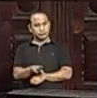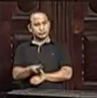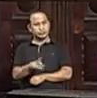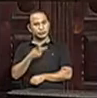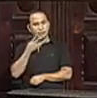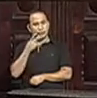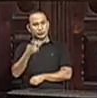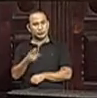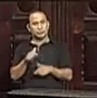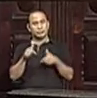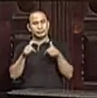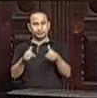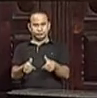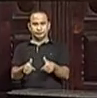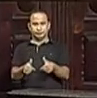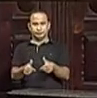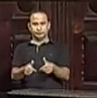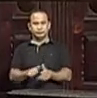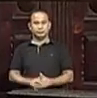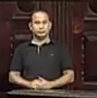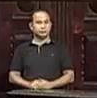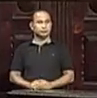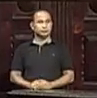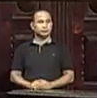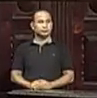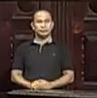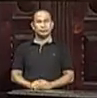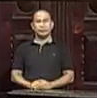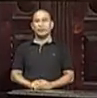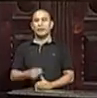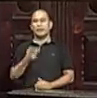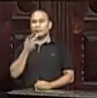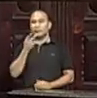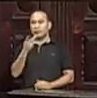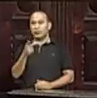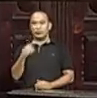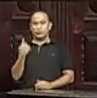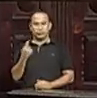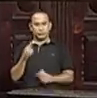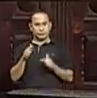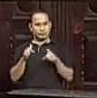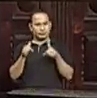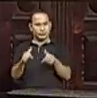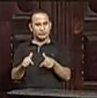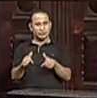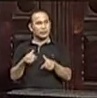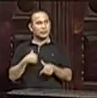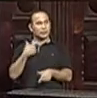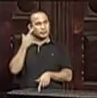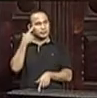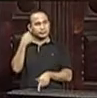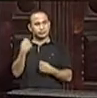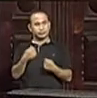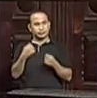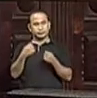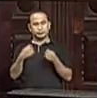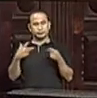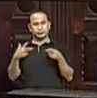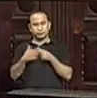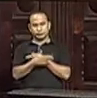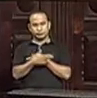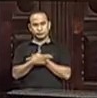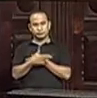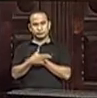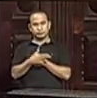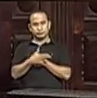a nossa ação. E, ao citar a nossa ação, também cita a derrubada da